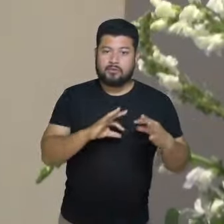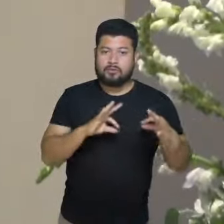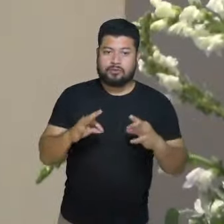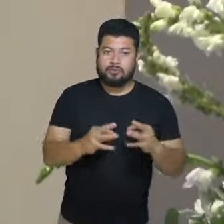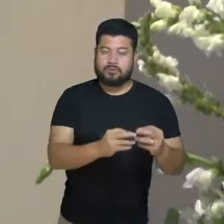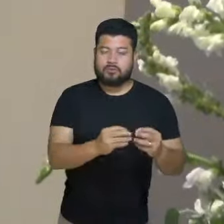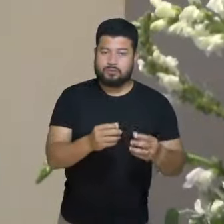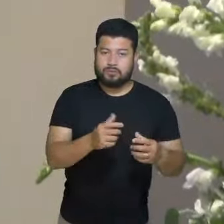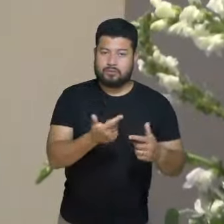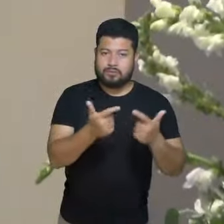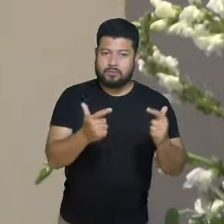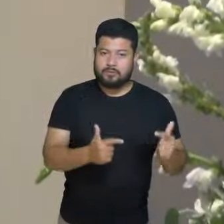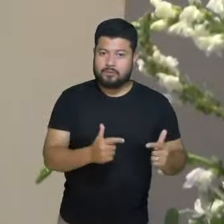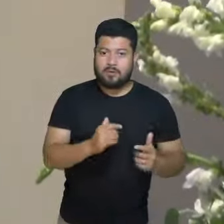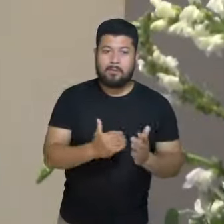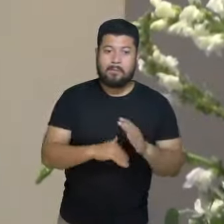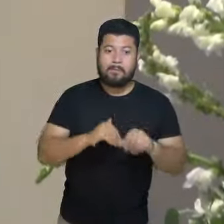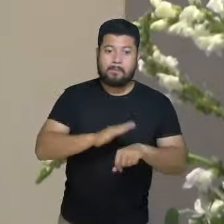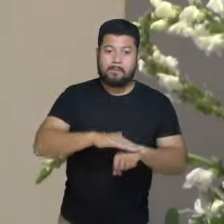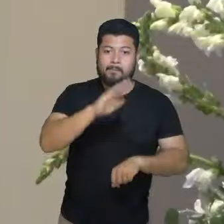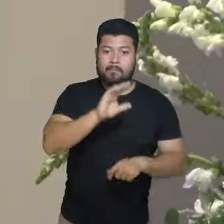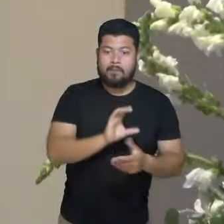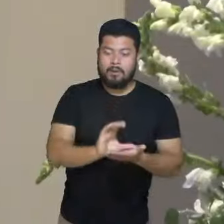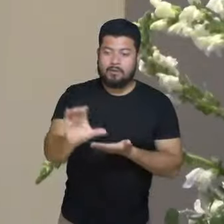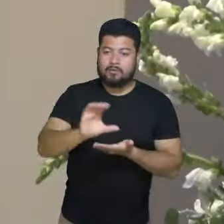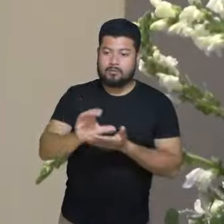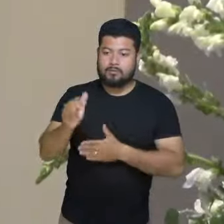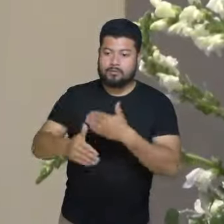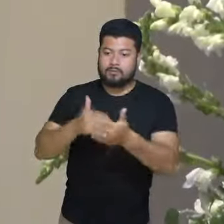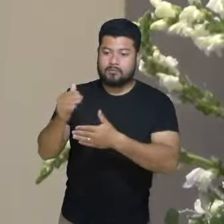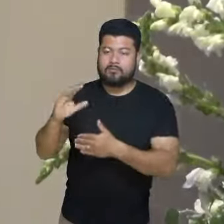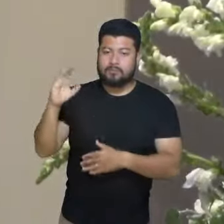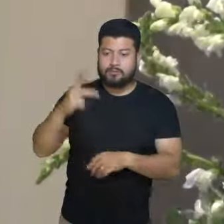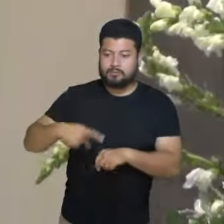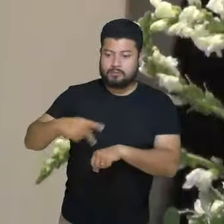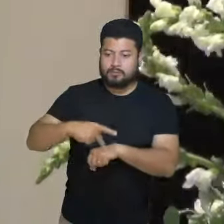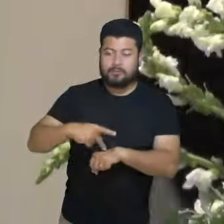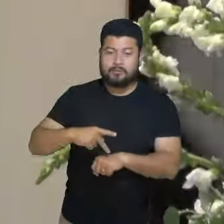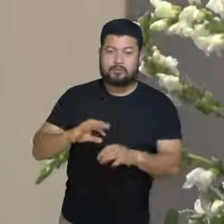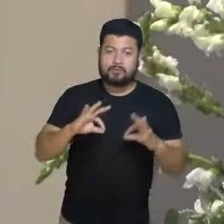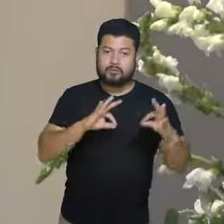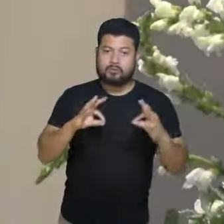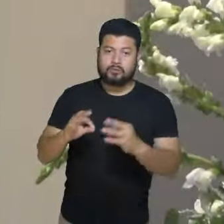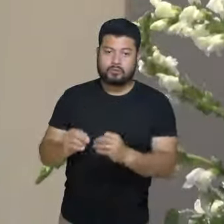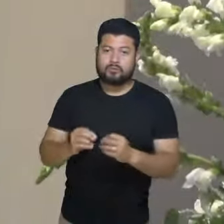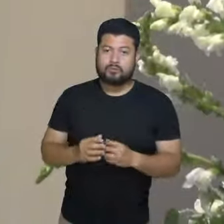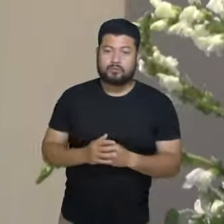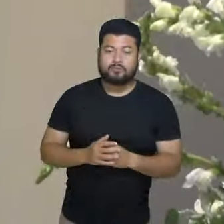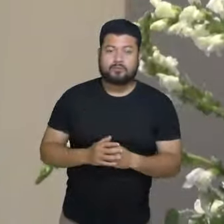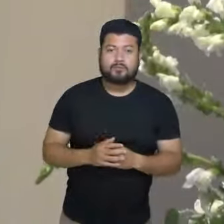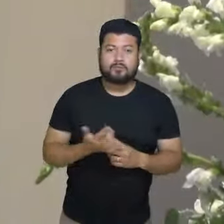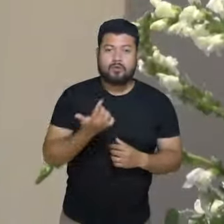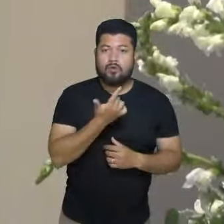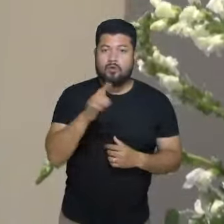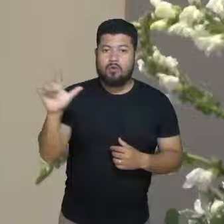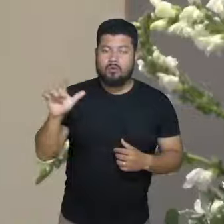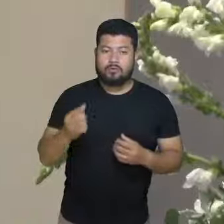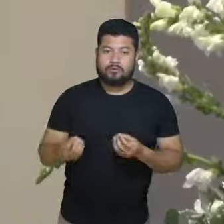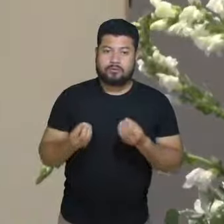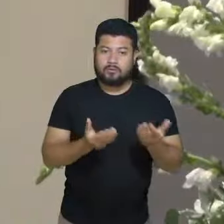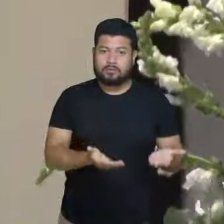que mais contribuem para o desenvolvimento do país outra iniciativa bem razoável que daria aos municípios de